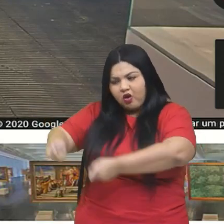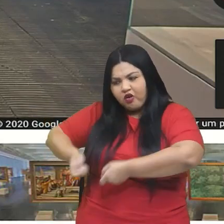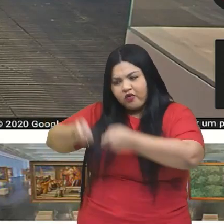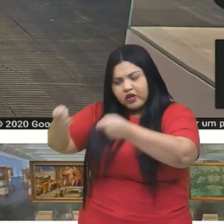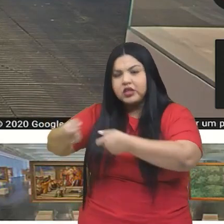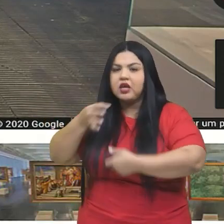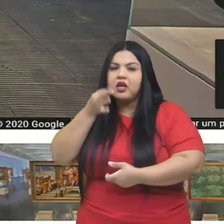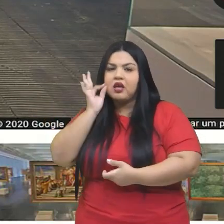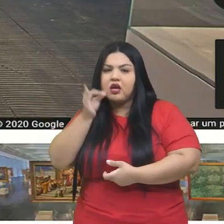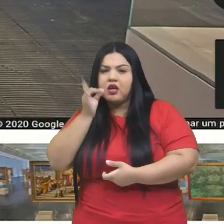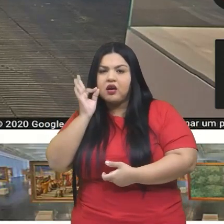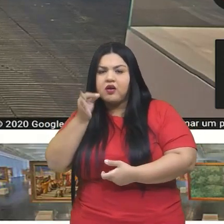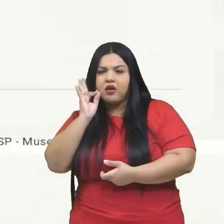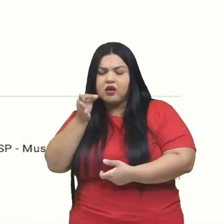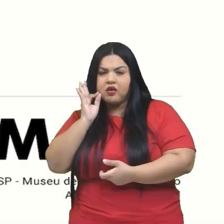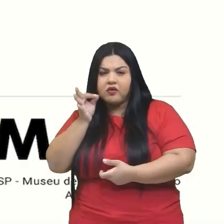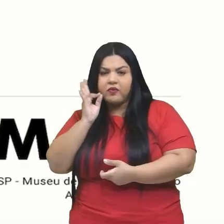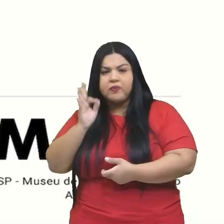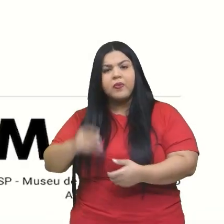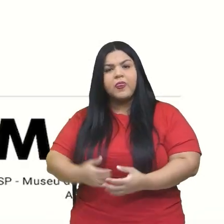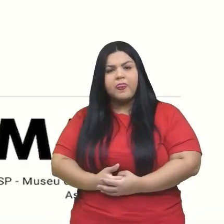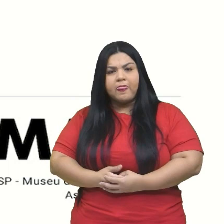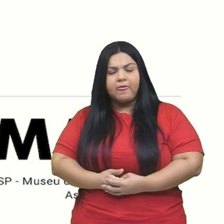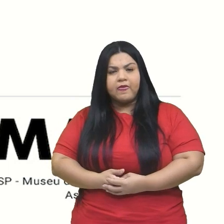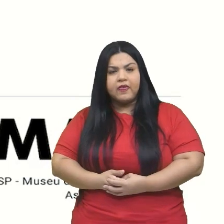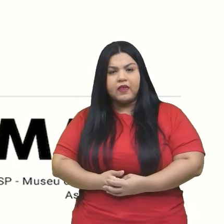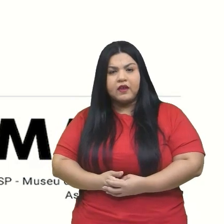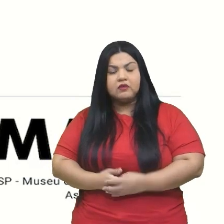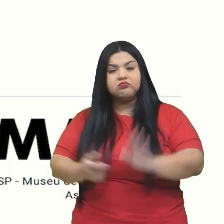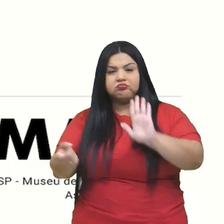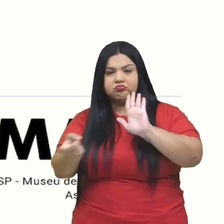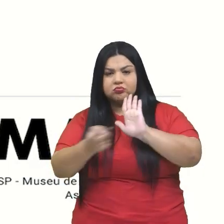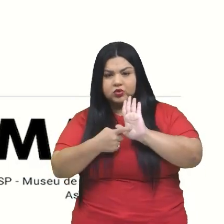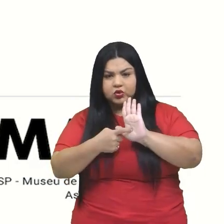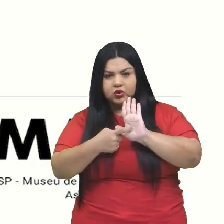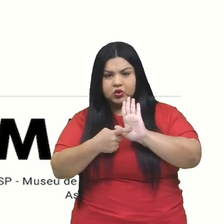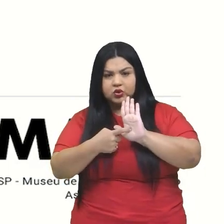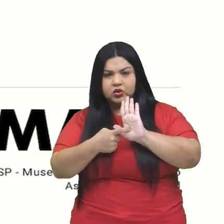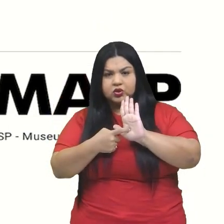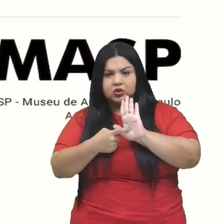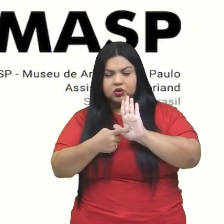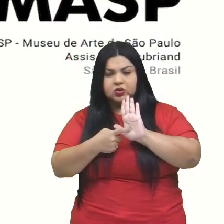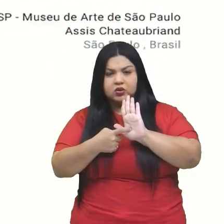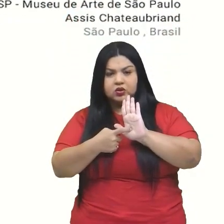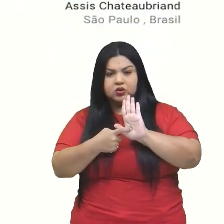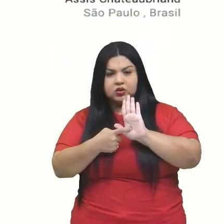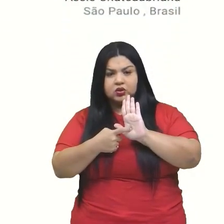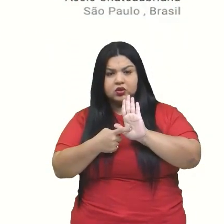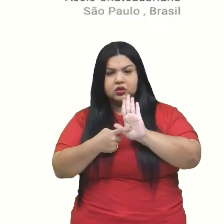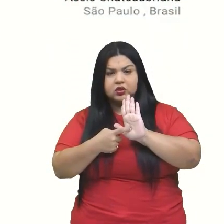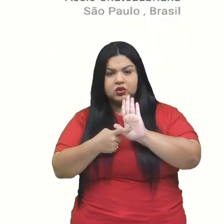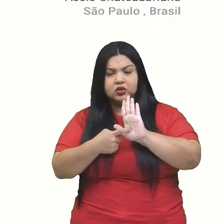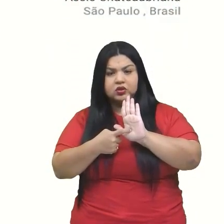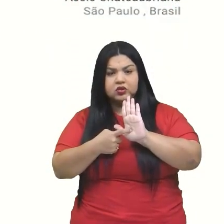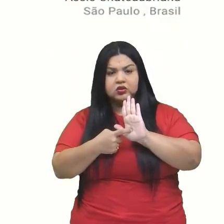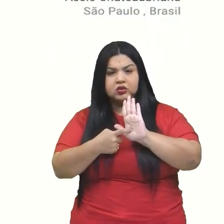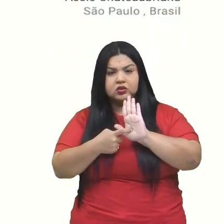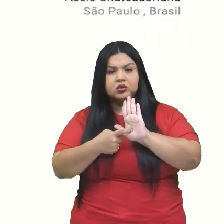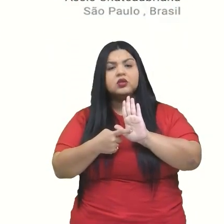clicando aqui, ó, nessa notificação que aparece no canto, o Lavrador de Café, olha só,